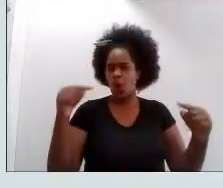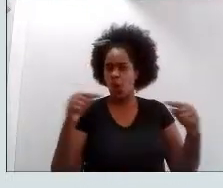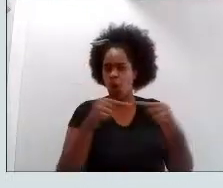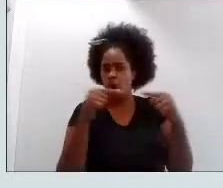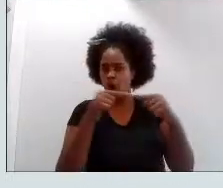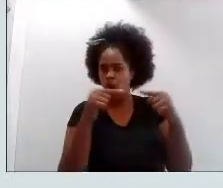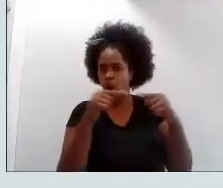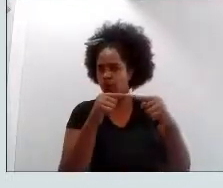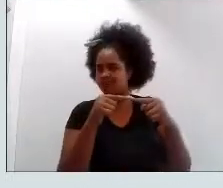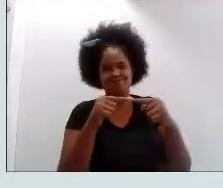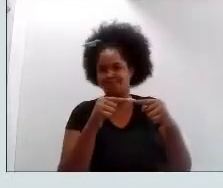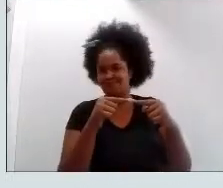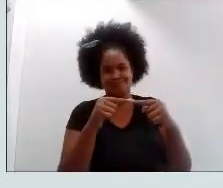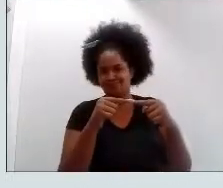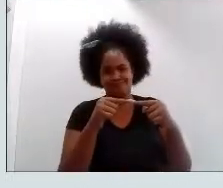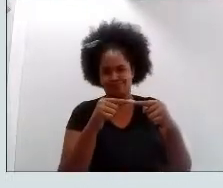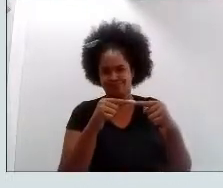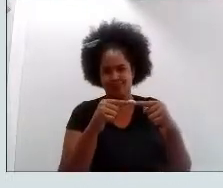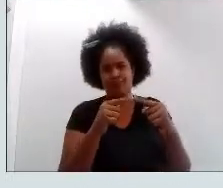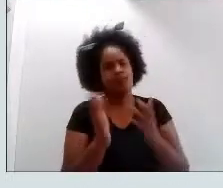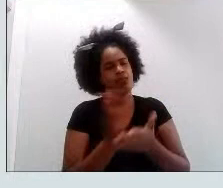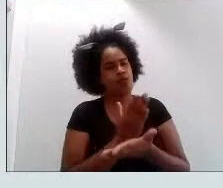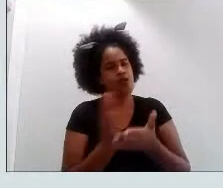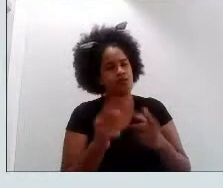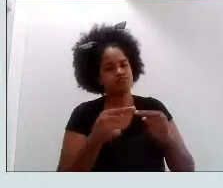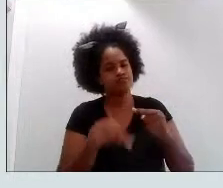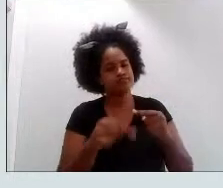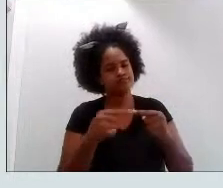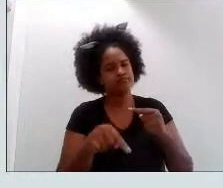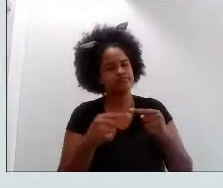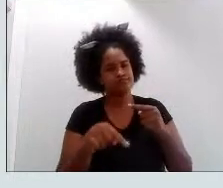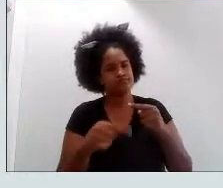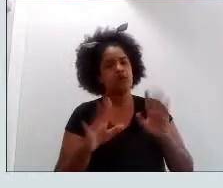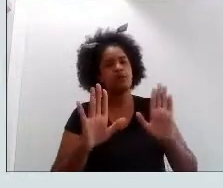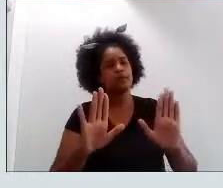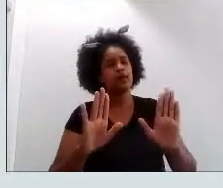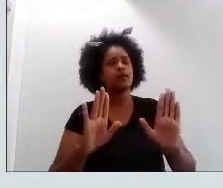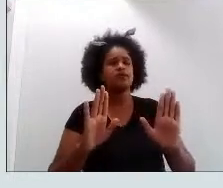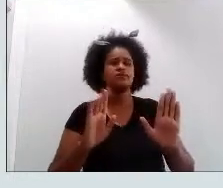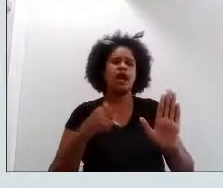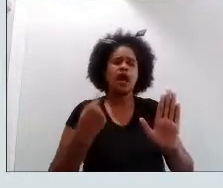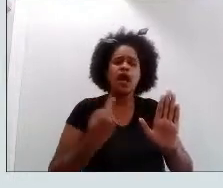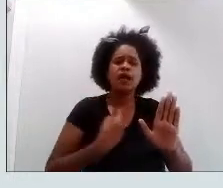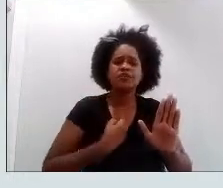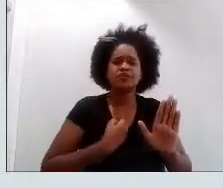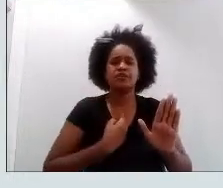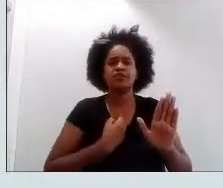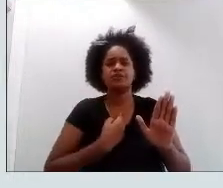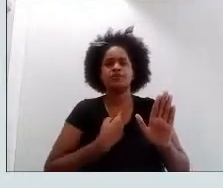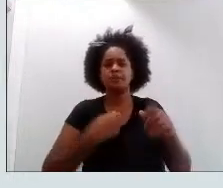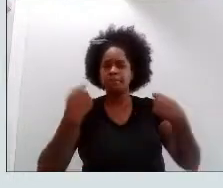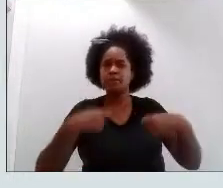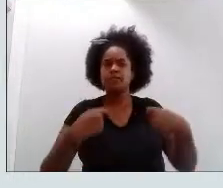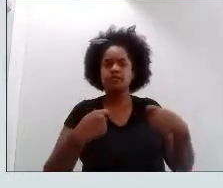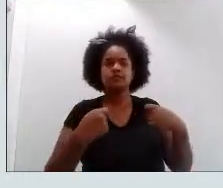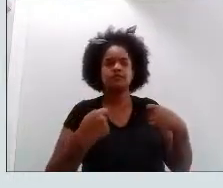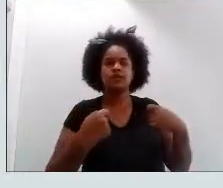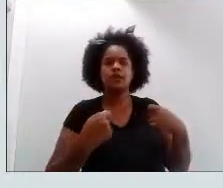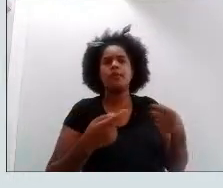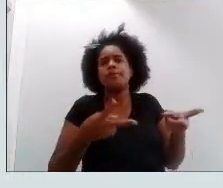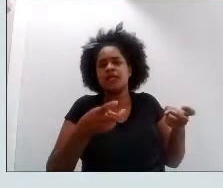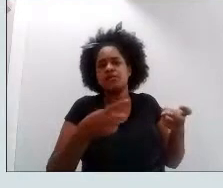Niede Guidon, essa teoria que ela apresenta, mas nós não podemos desconsiderar os seus